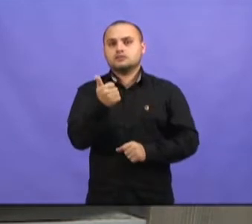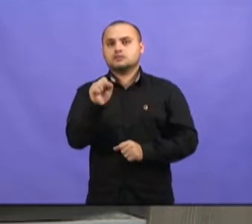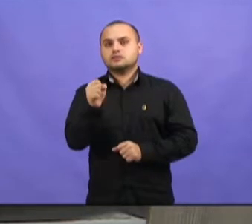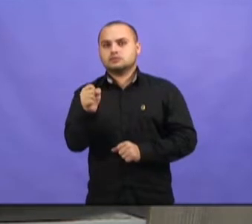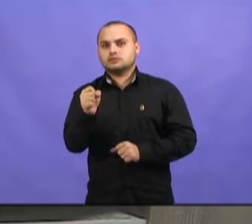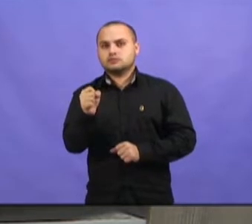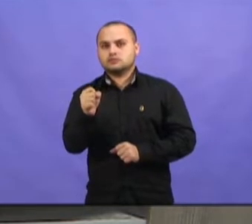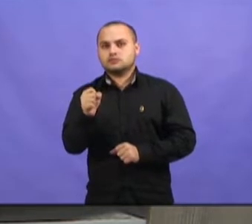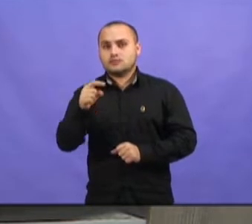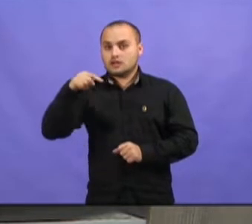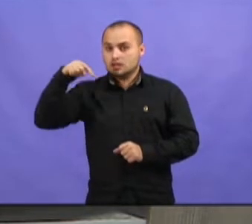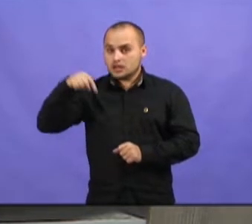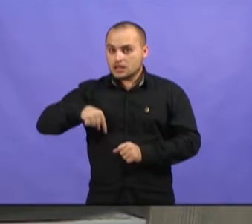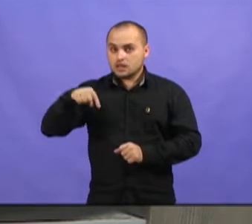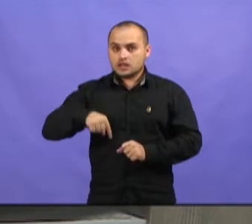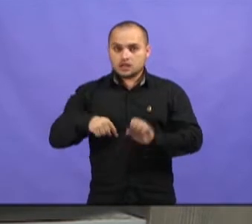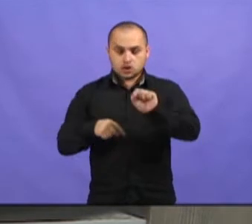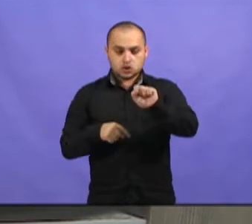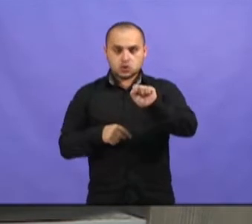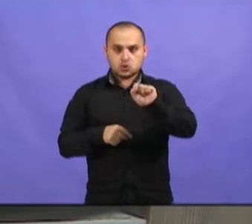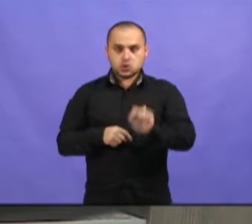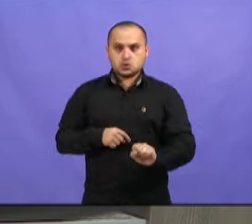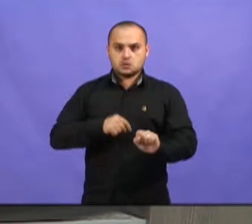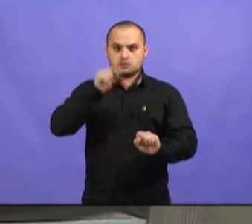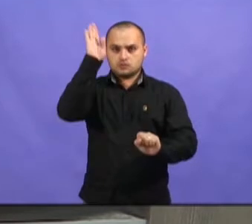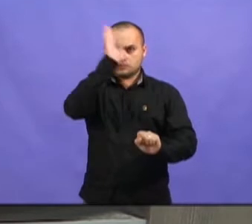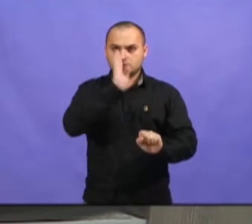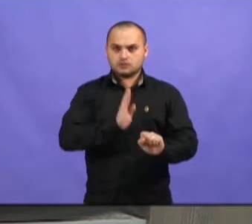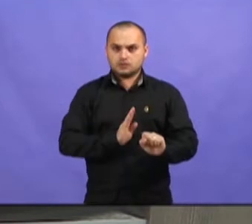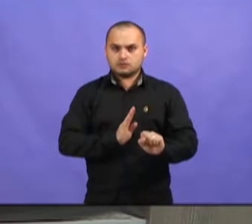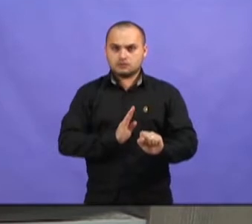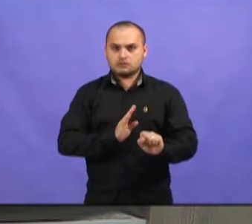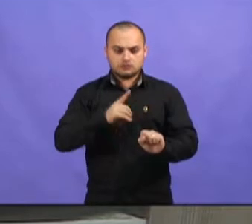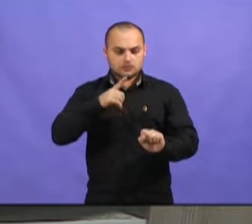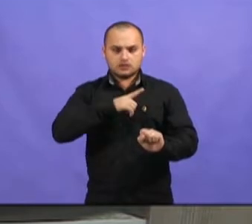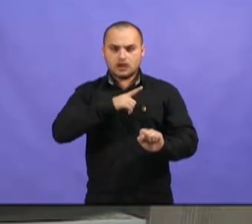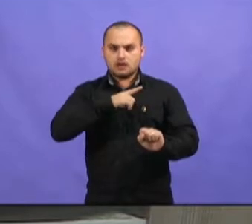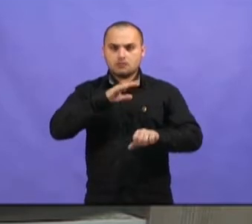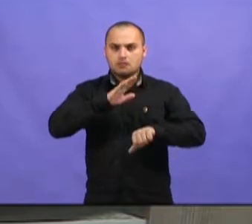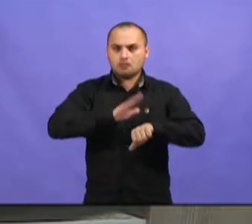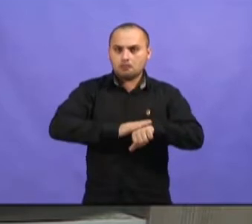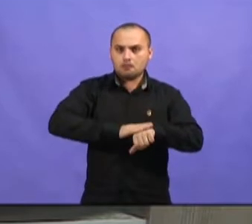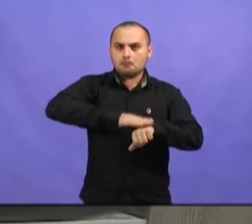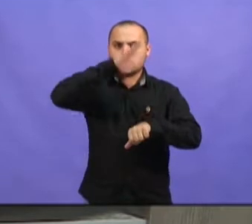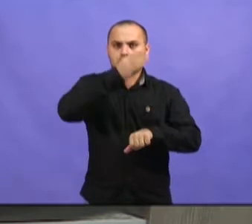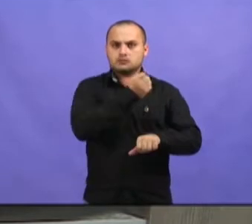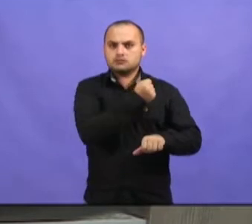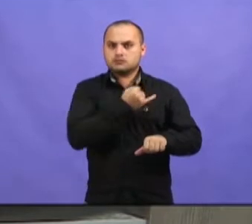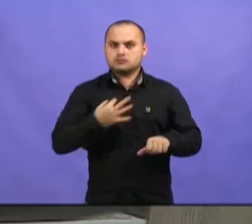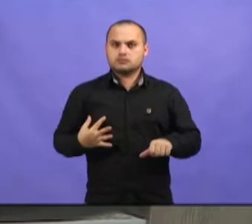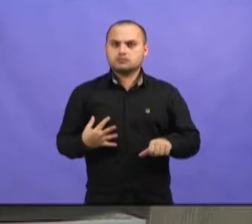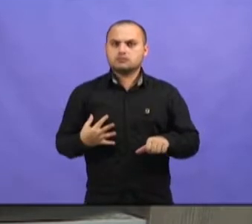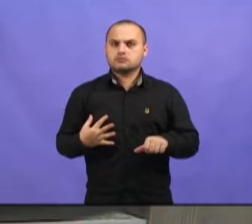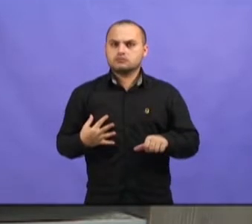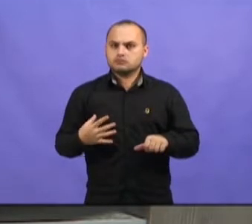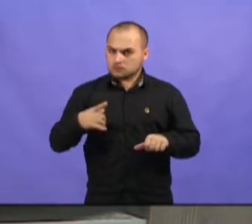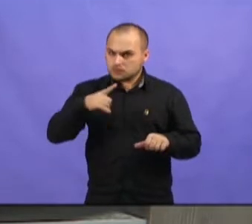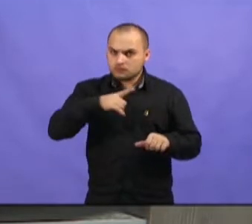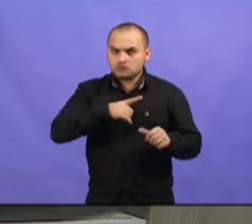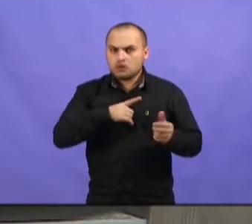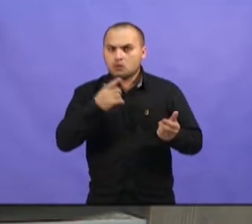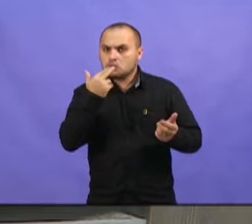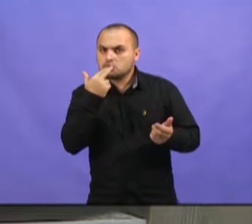oferece o maior índice de acometimento dessa doença nos homens. Tem algum fator